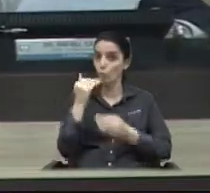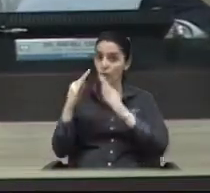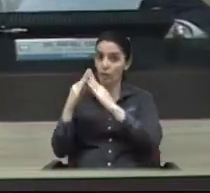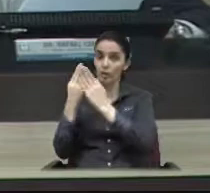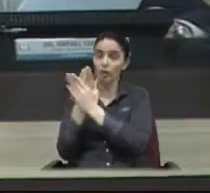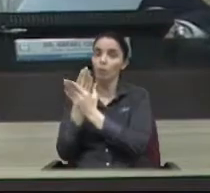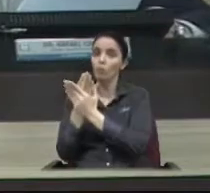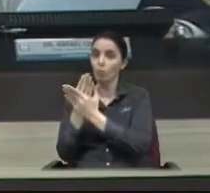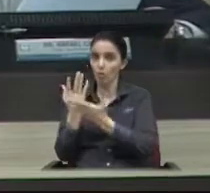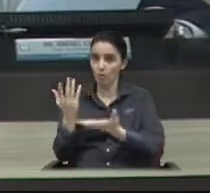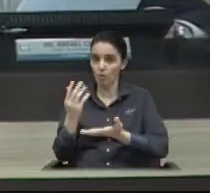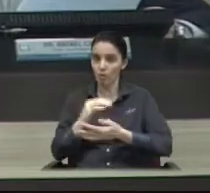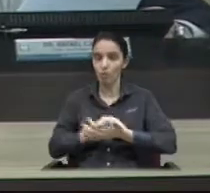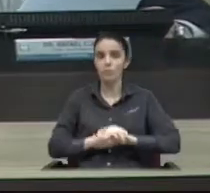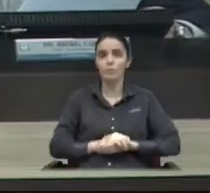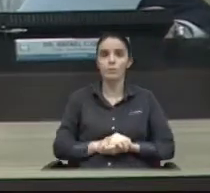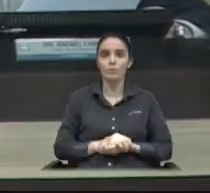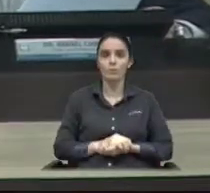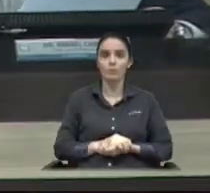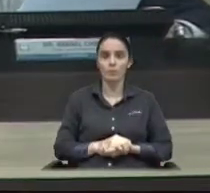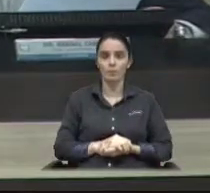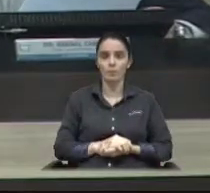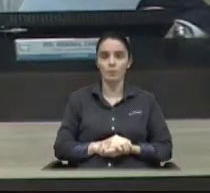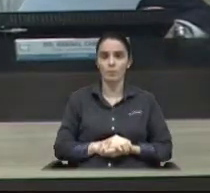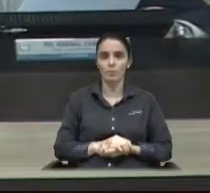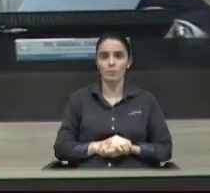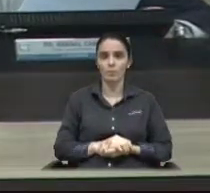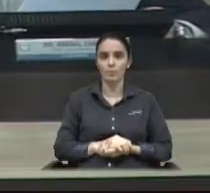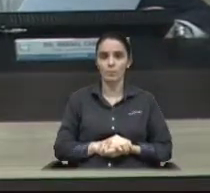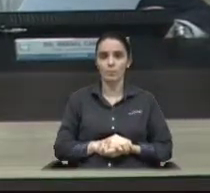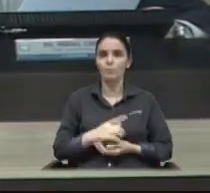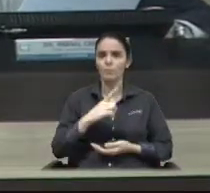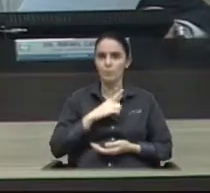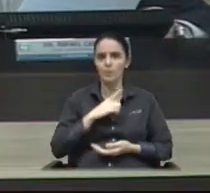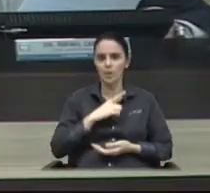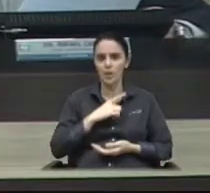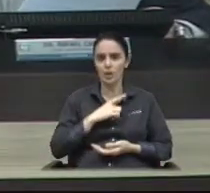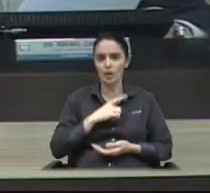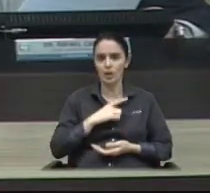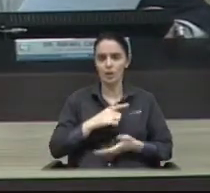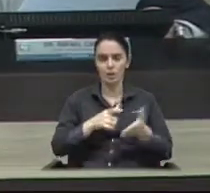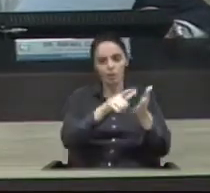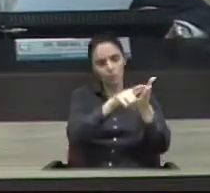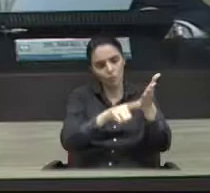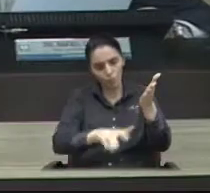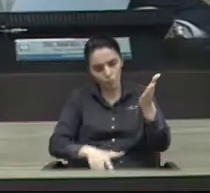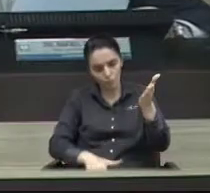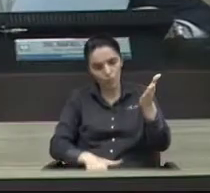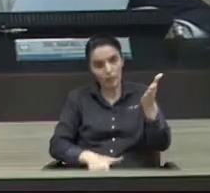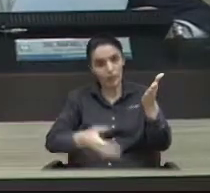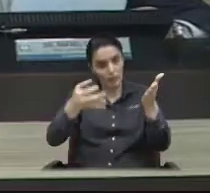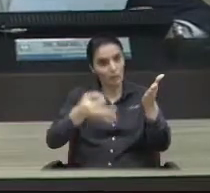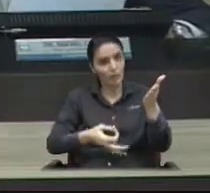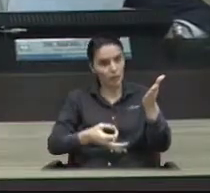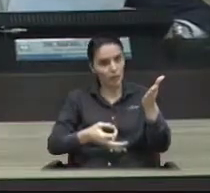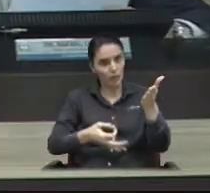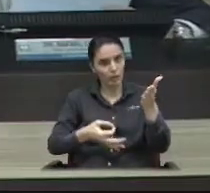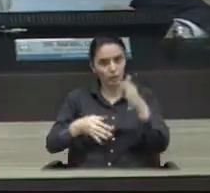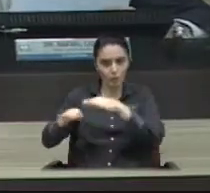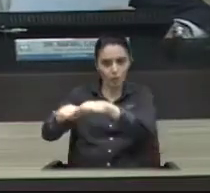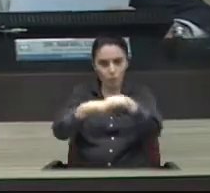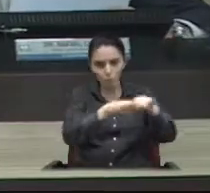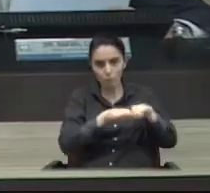limeira a um receituário padrão para produção de alimentação escolar no âmbito do município de limeira